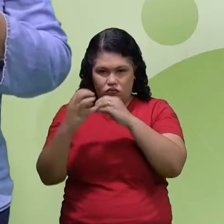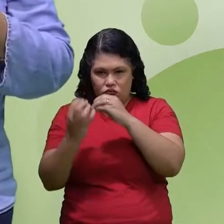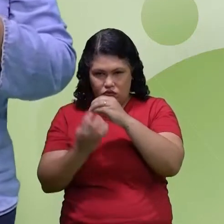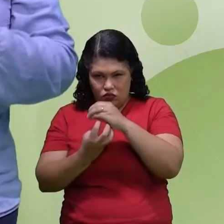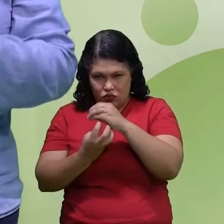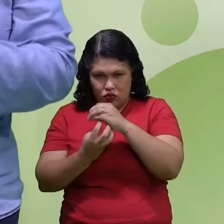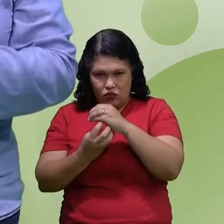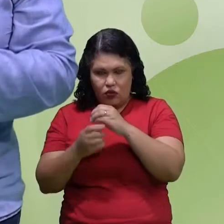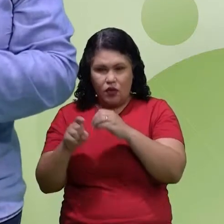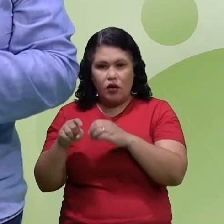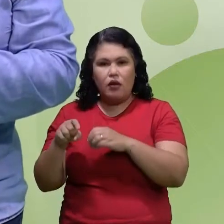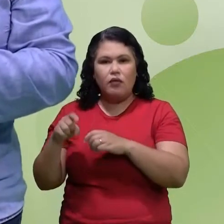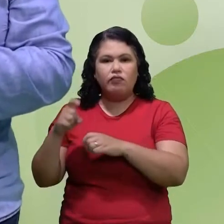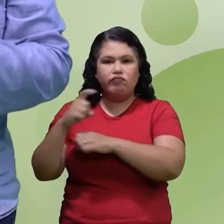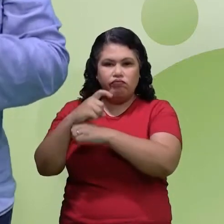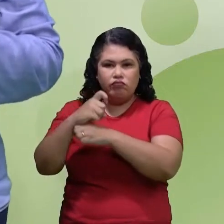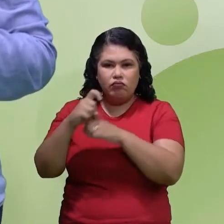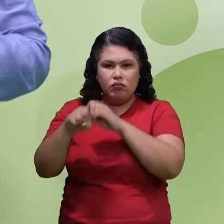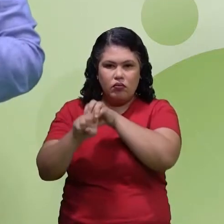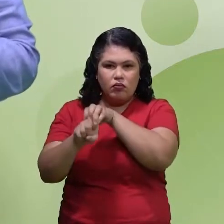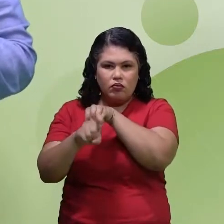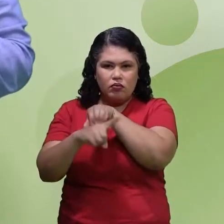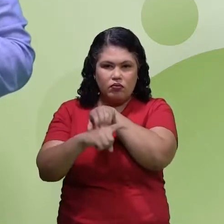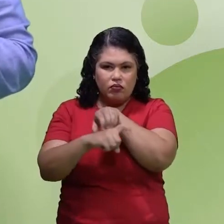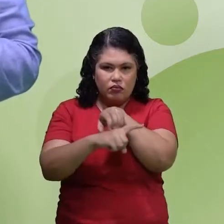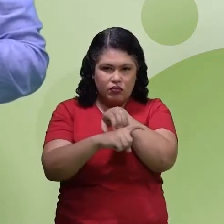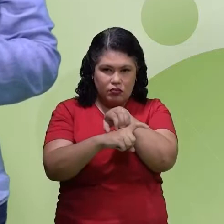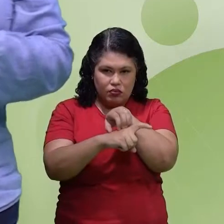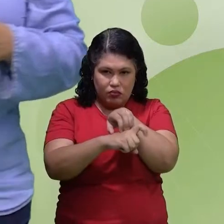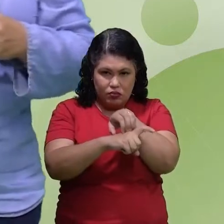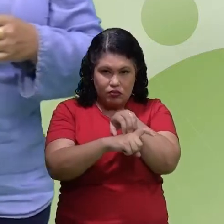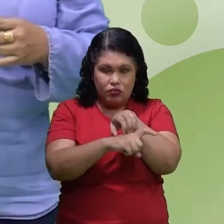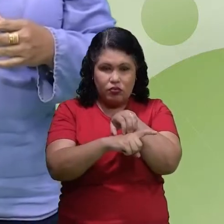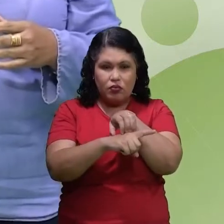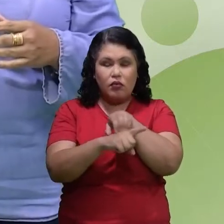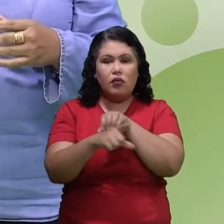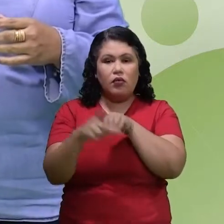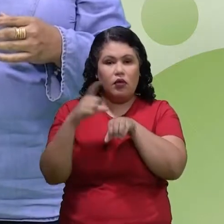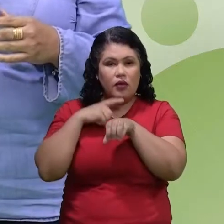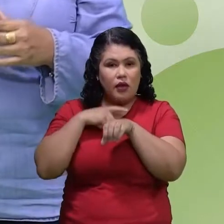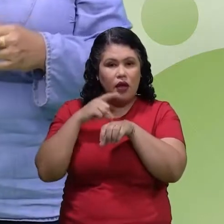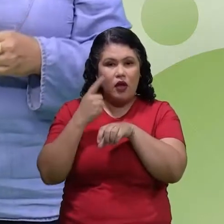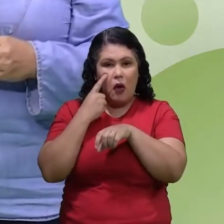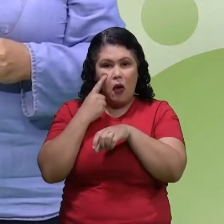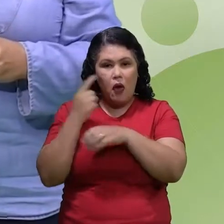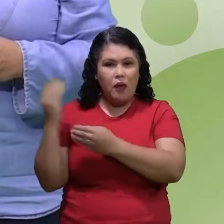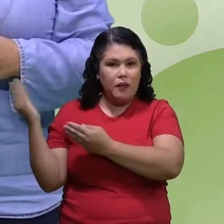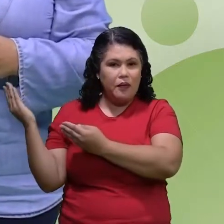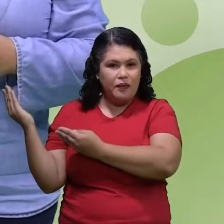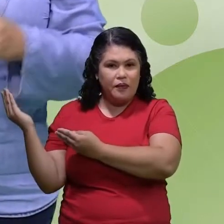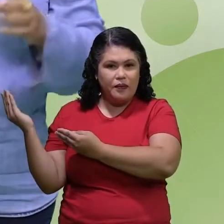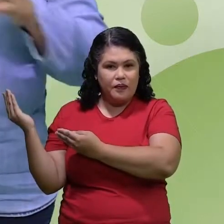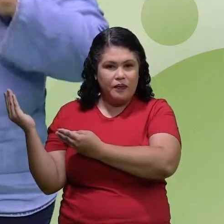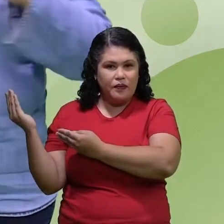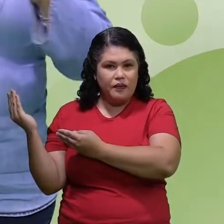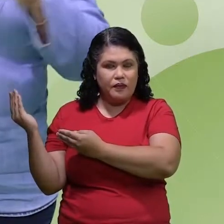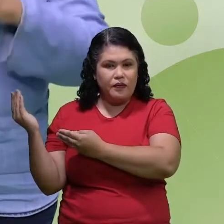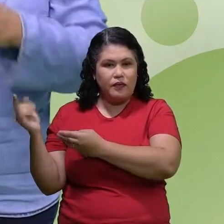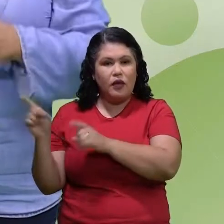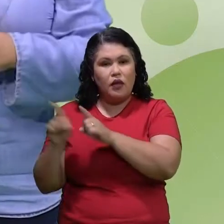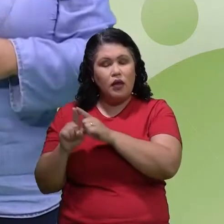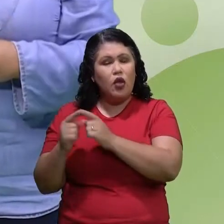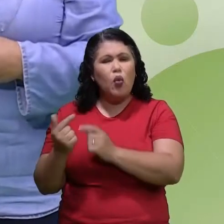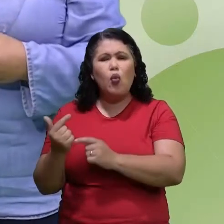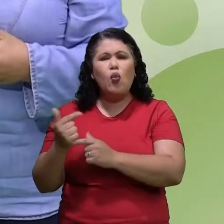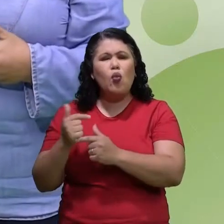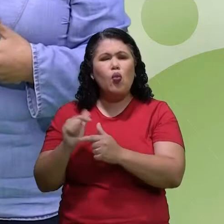aí o caramujo, que também tem um revestimento. Vocês encontram a última imagem do caramujo. E aí tem outros que